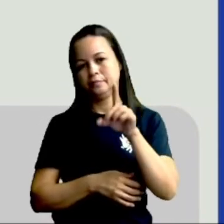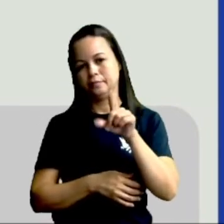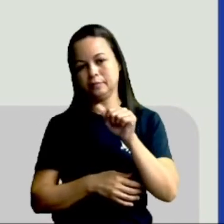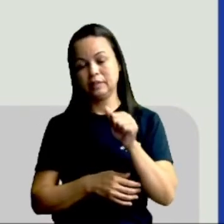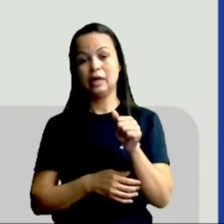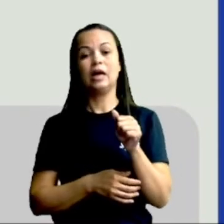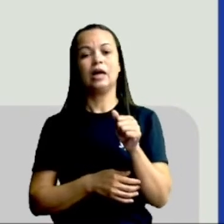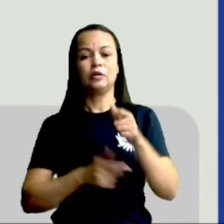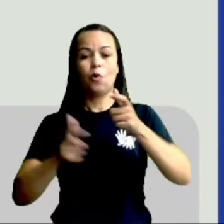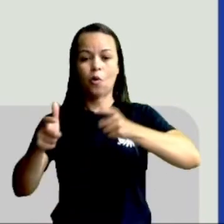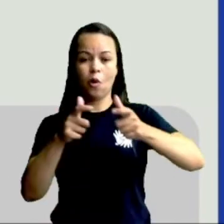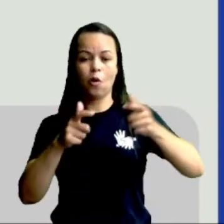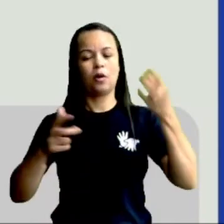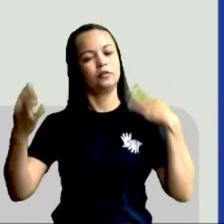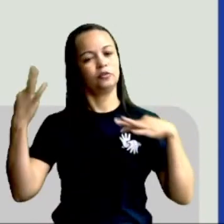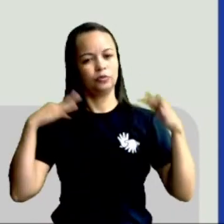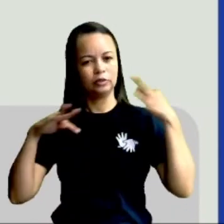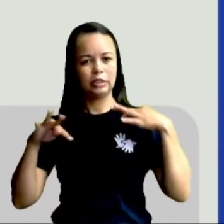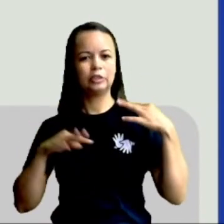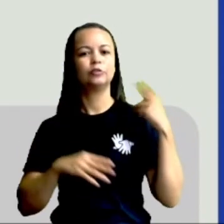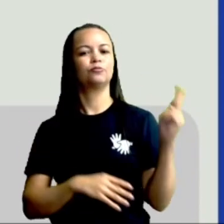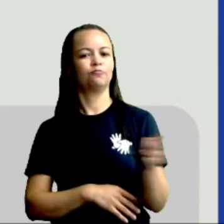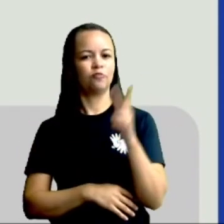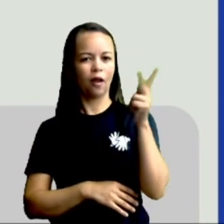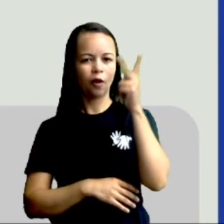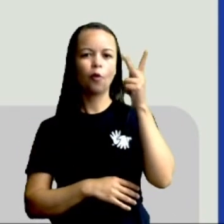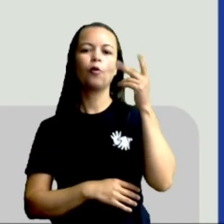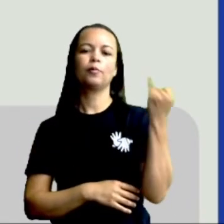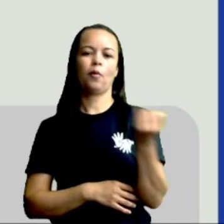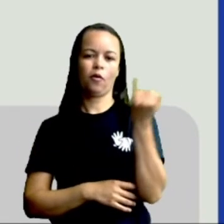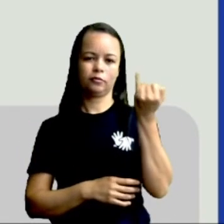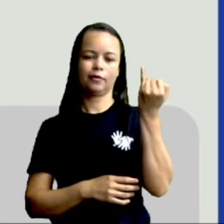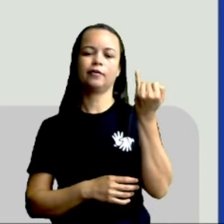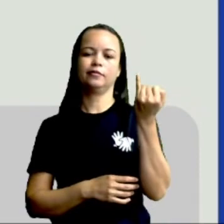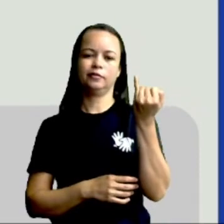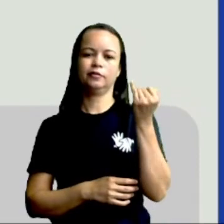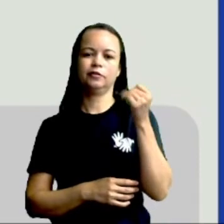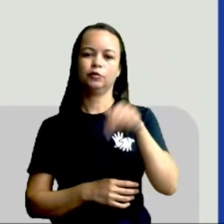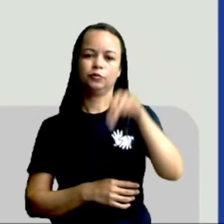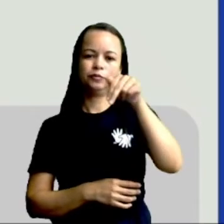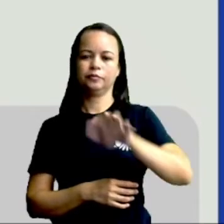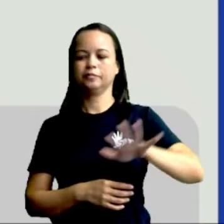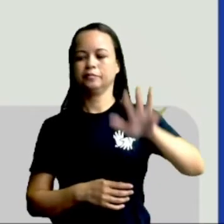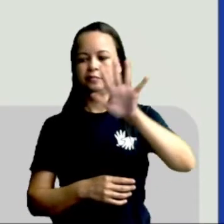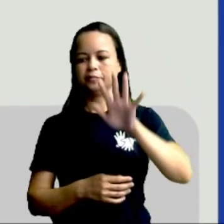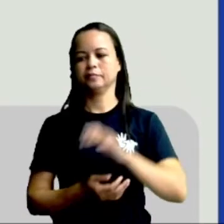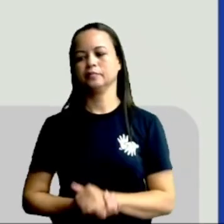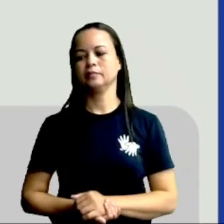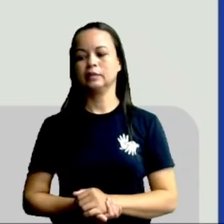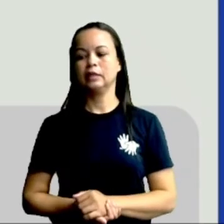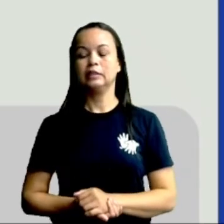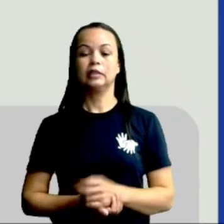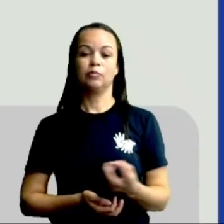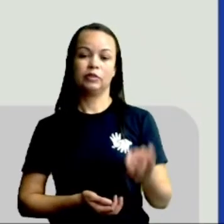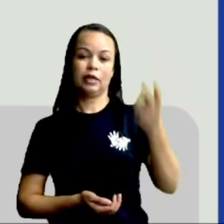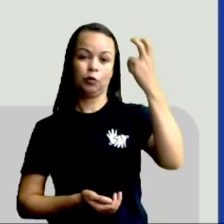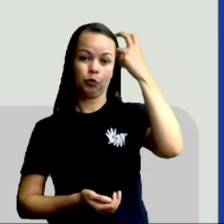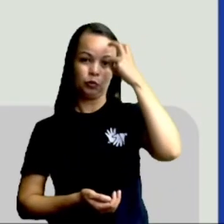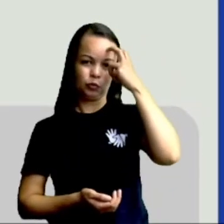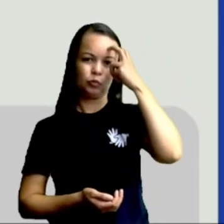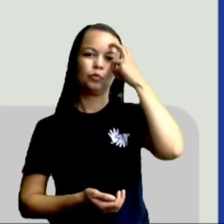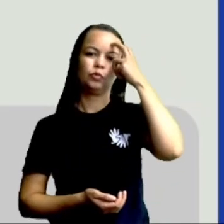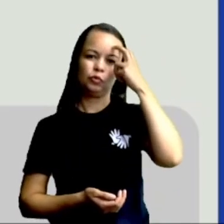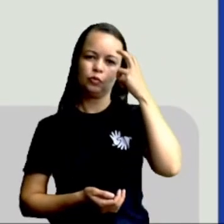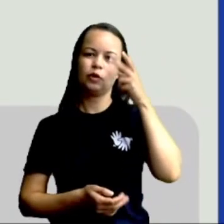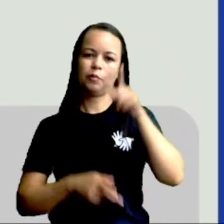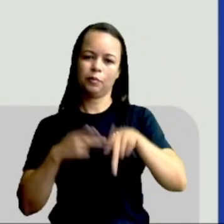bastante valor dentro do nosso Nordeste, tá? Temos aí a nossa cultura popular dentro do nosso Nordeste,